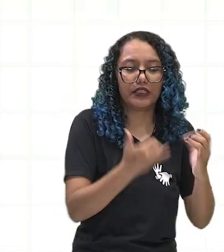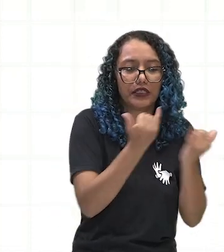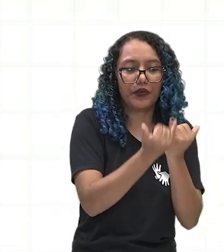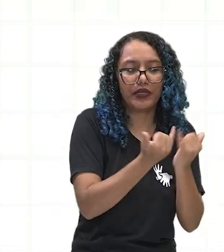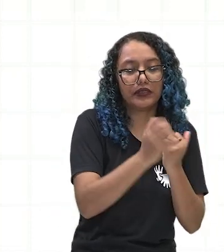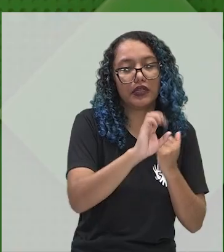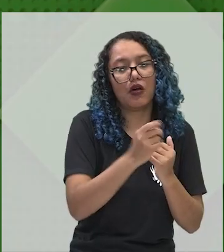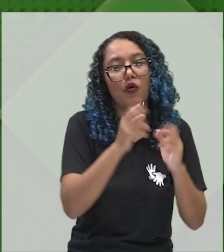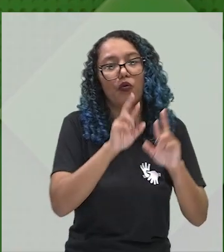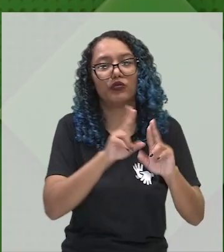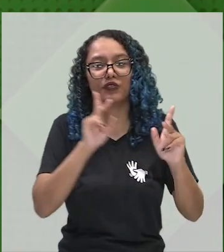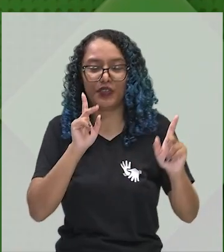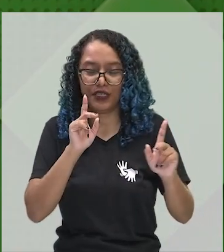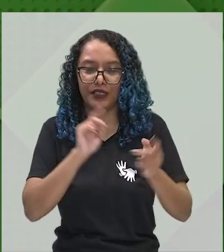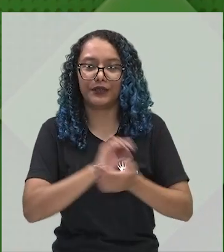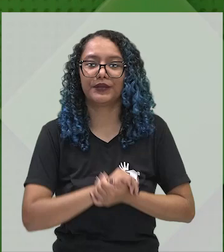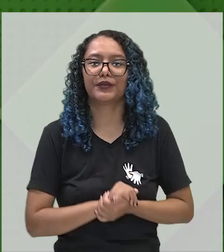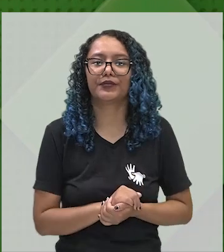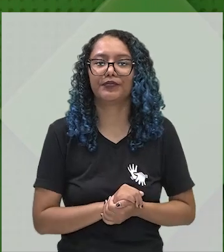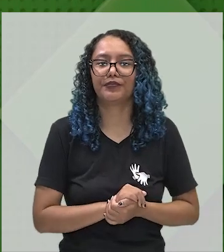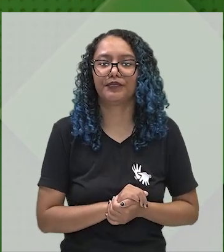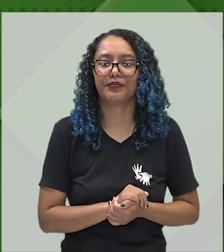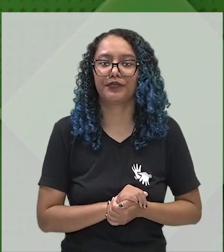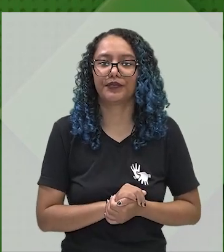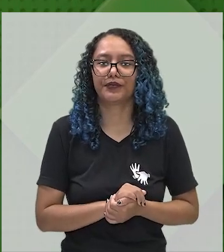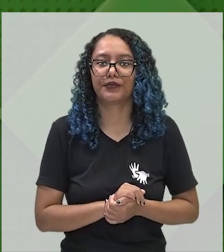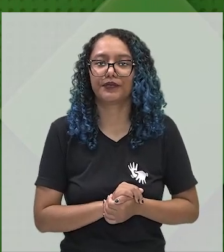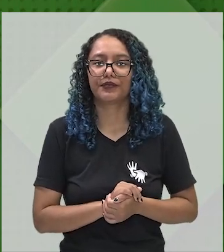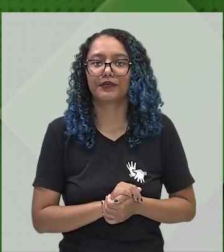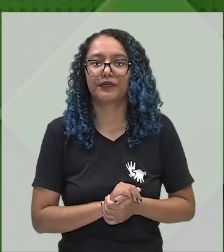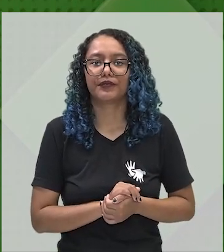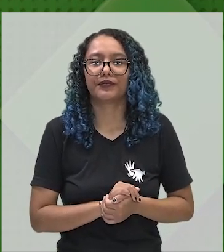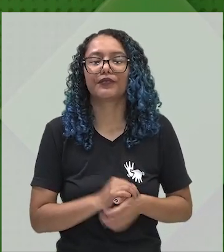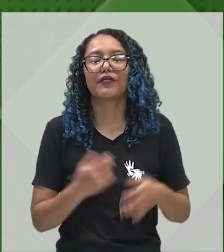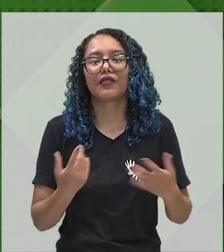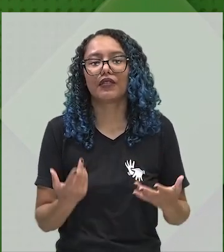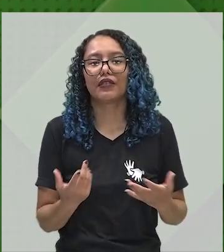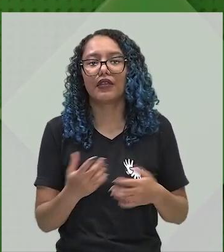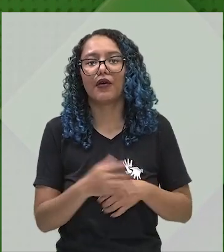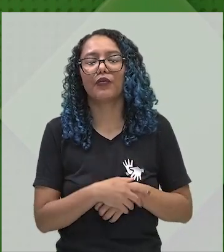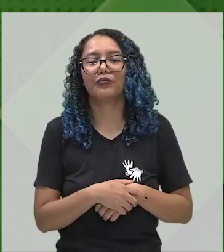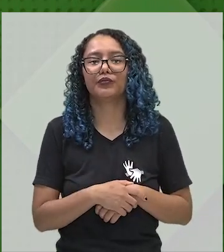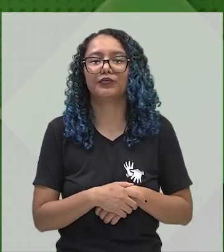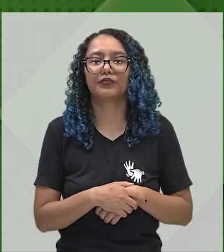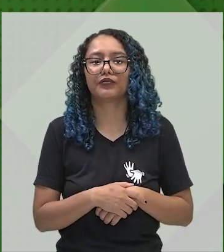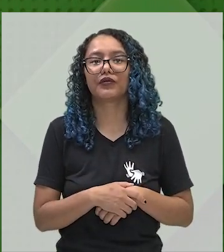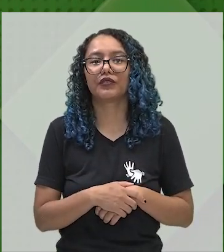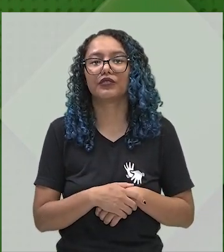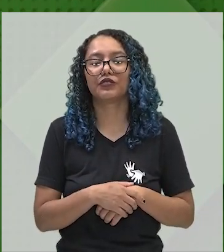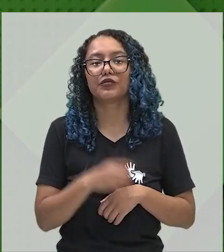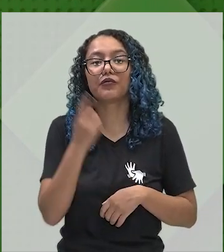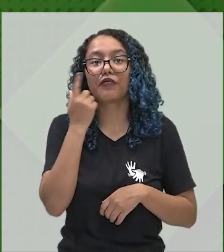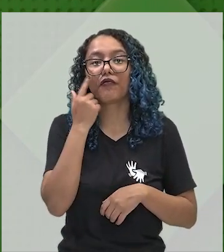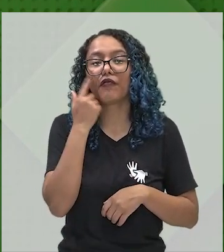suas diferenças, certo? Então, a gente observou aí, nesse caso, essa classificação que